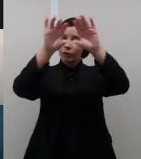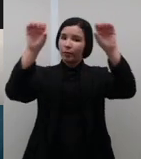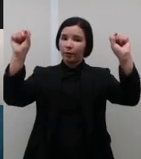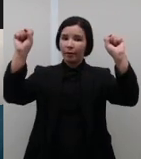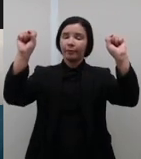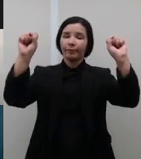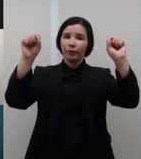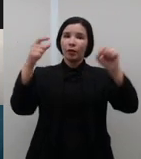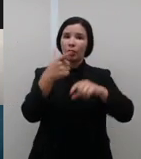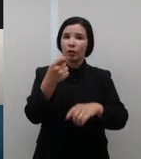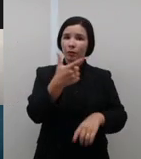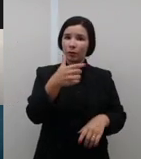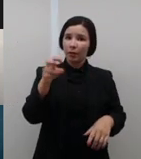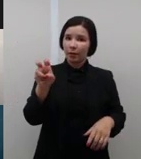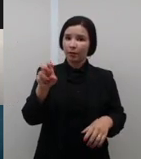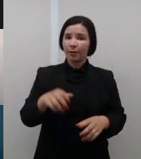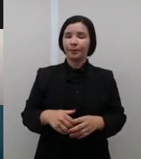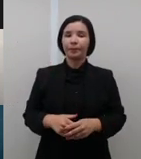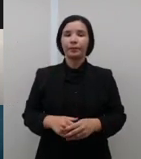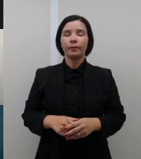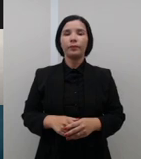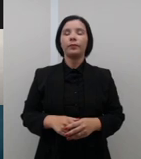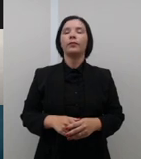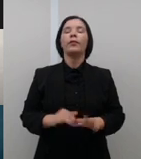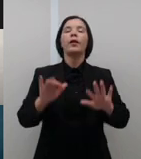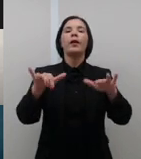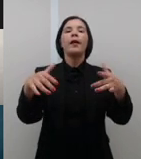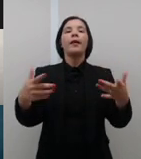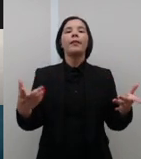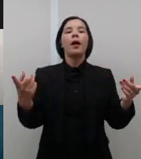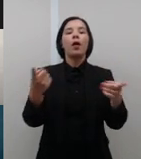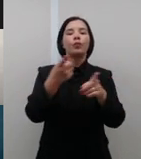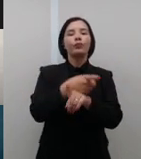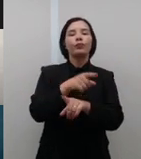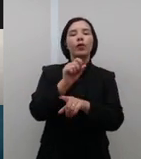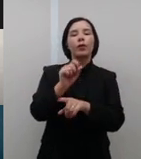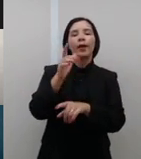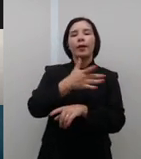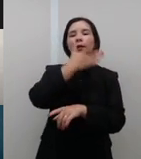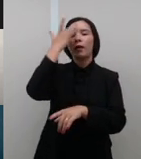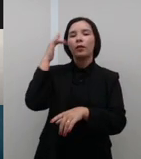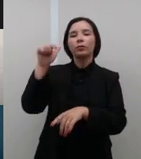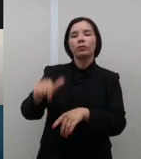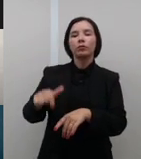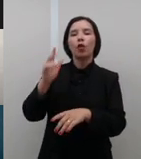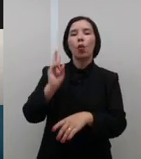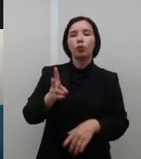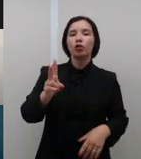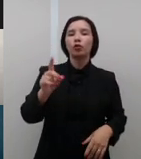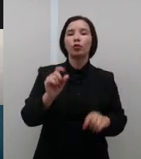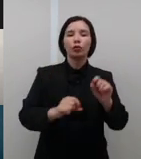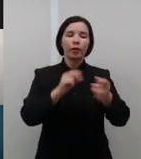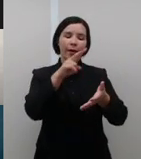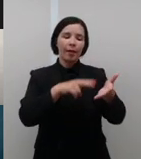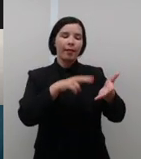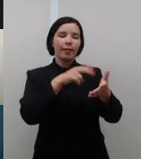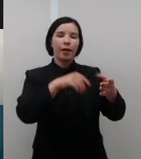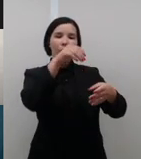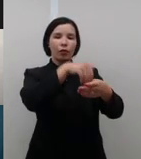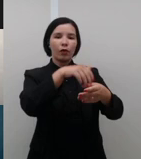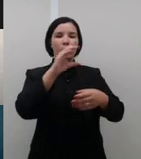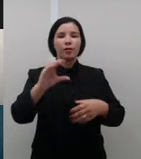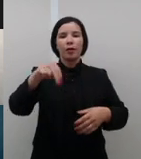2015. Diversamente do que almejam os autores deste procedimento, continuo lendo o voto no CNJ,